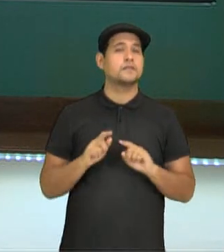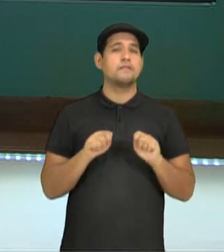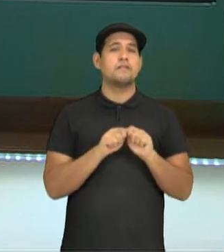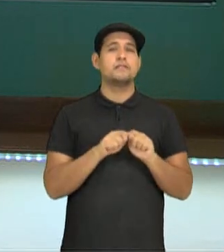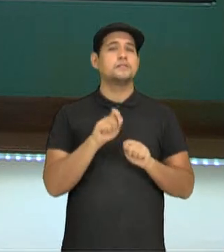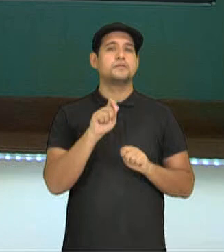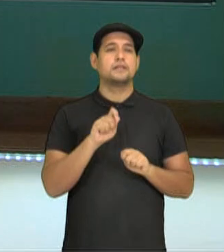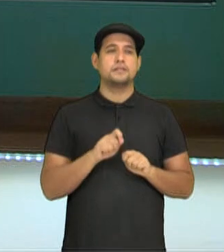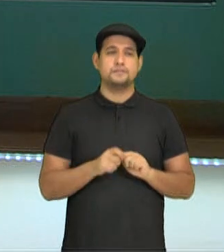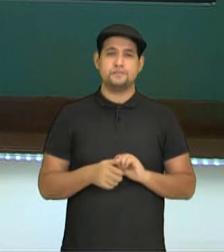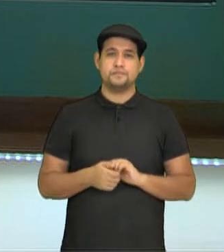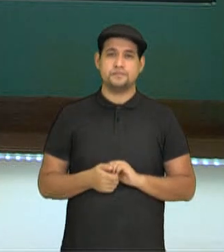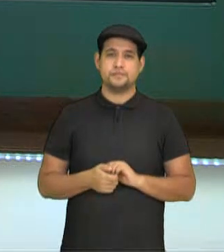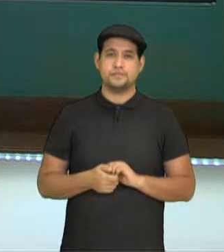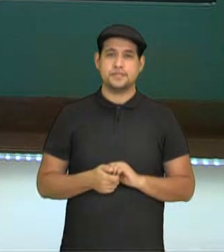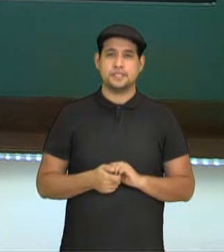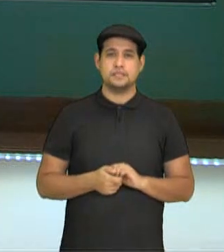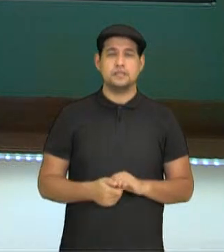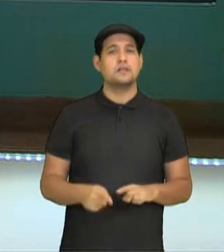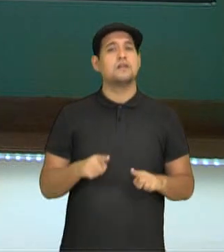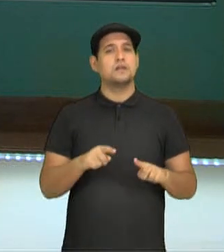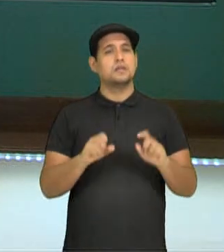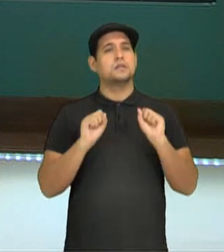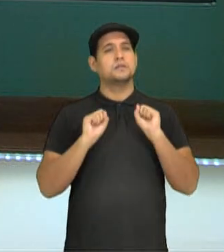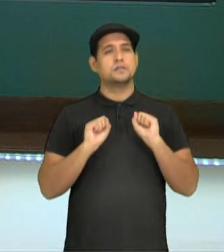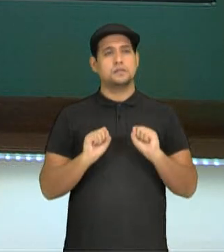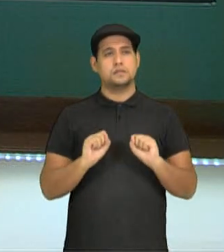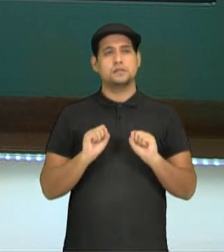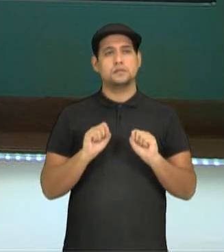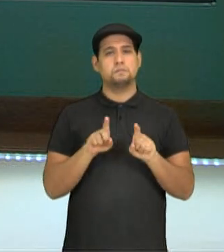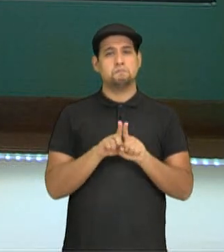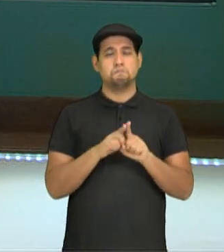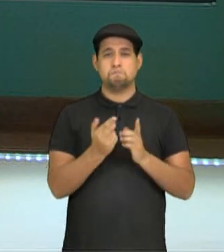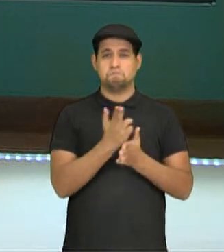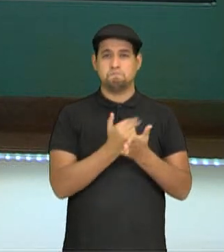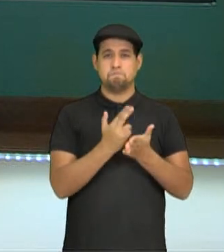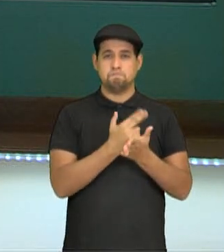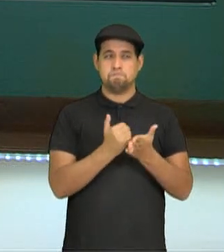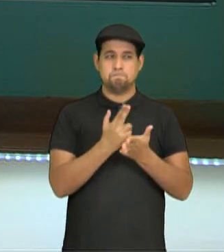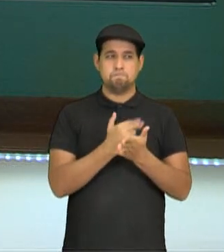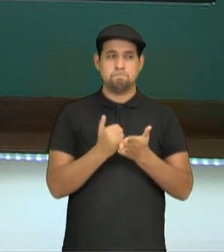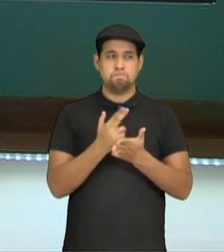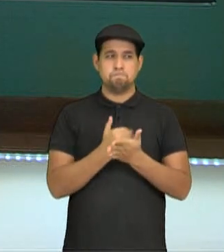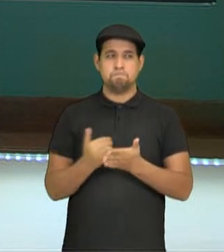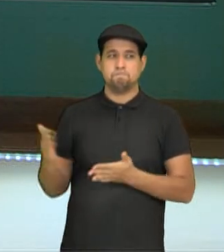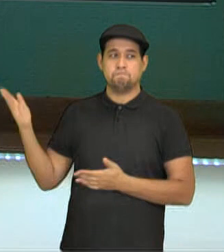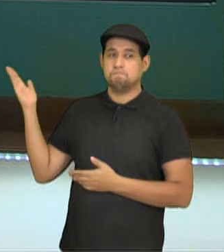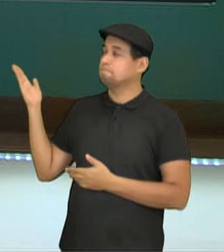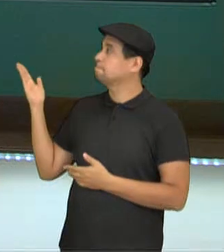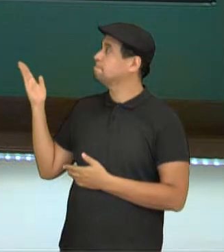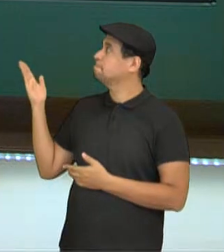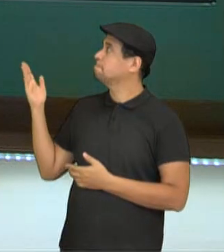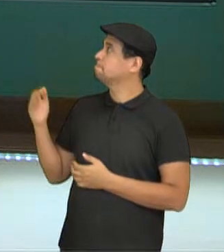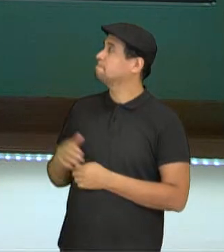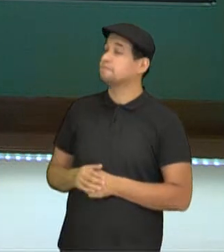faz o seguinte, você pode desenhar primeiro o de